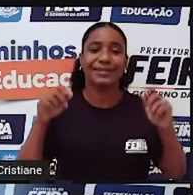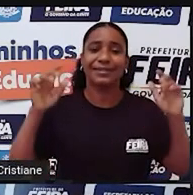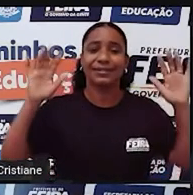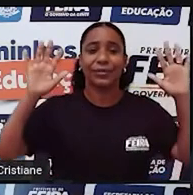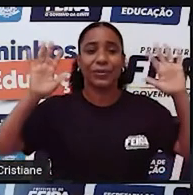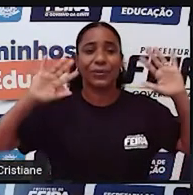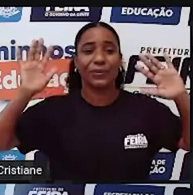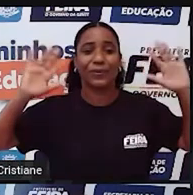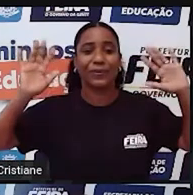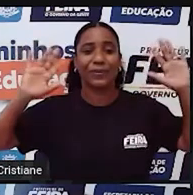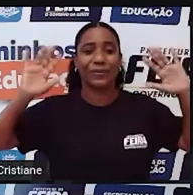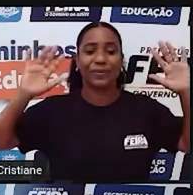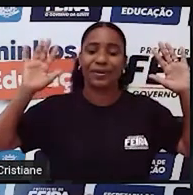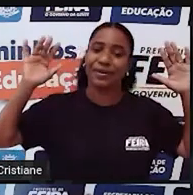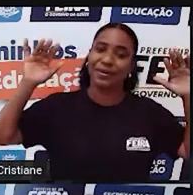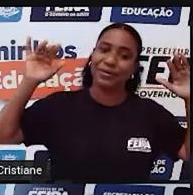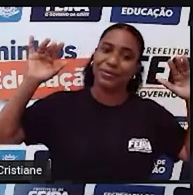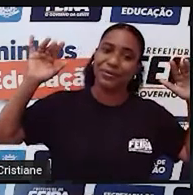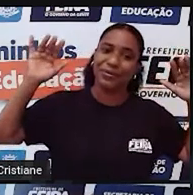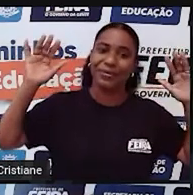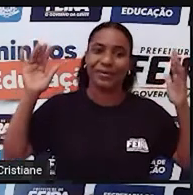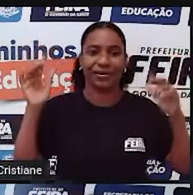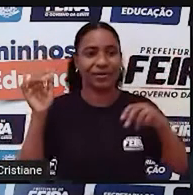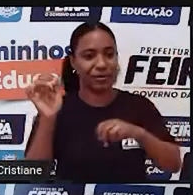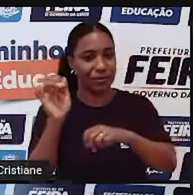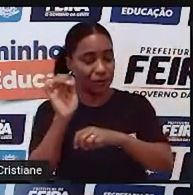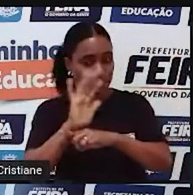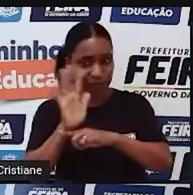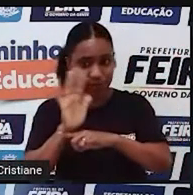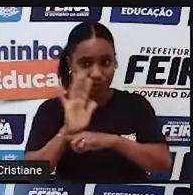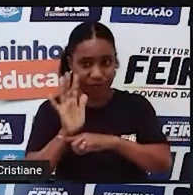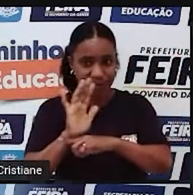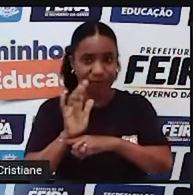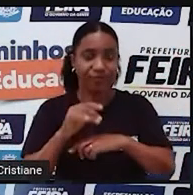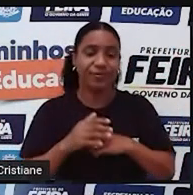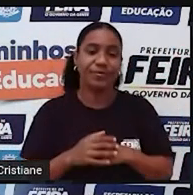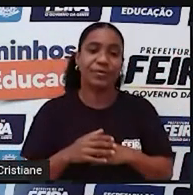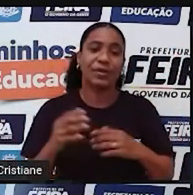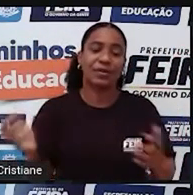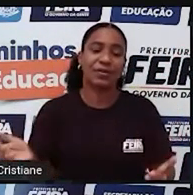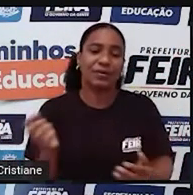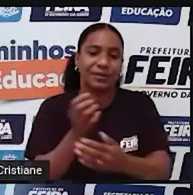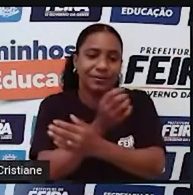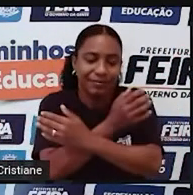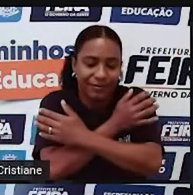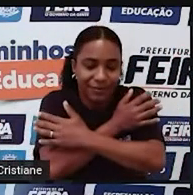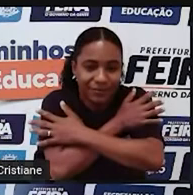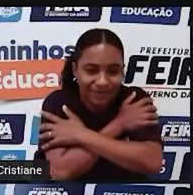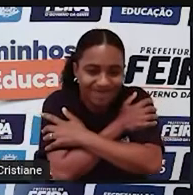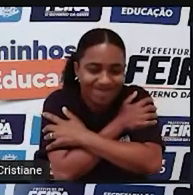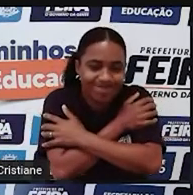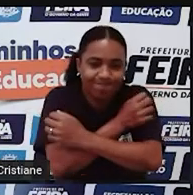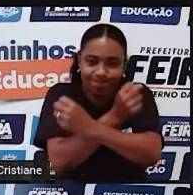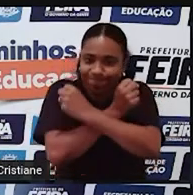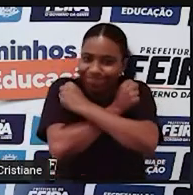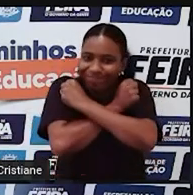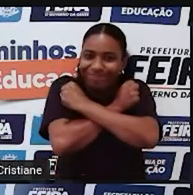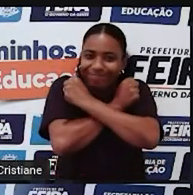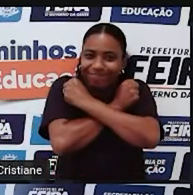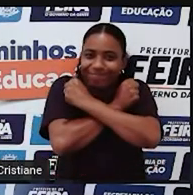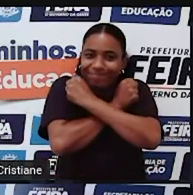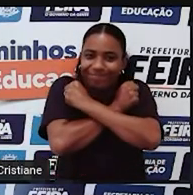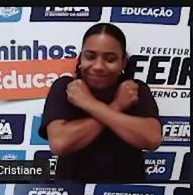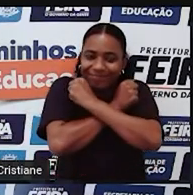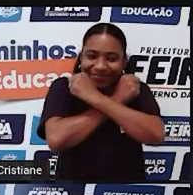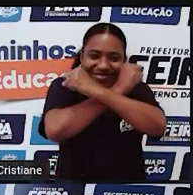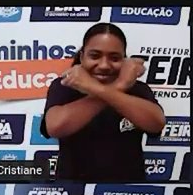quando assistirem ao vídeo. Air hug seria então um abraço também no ar. Nossa, como será então, gente,